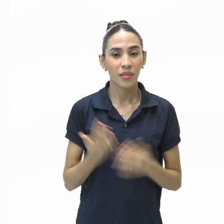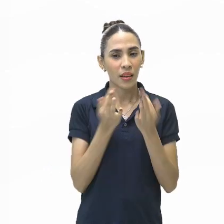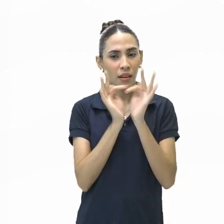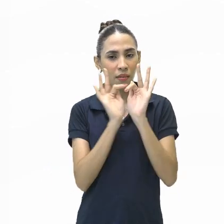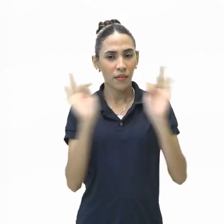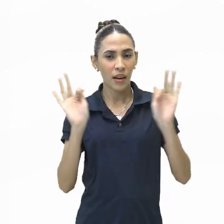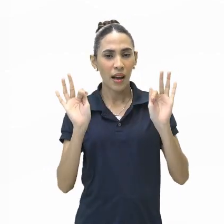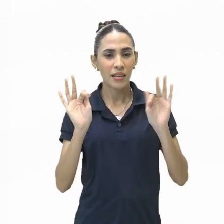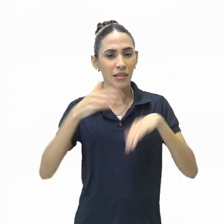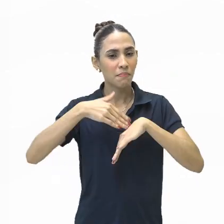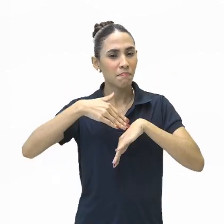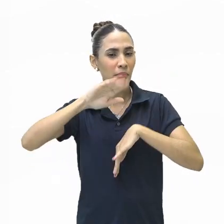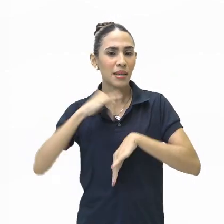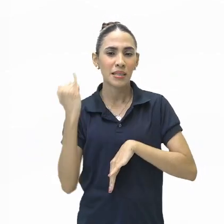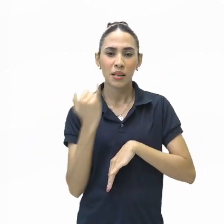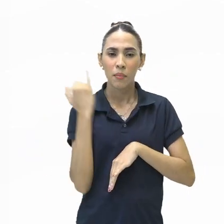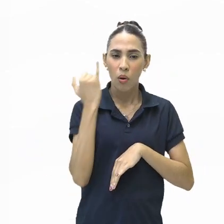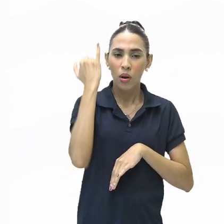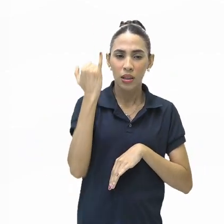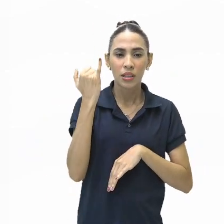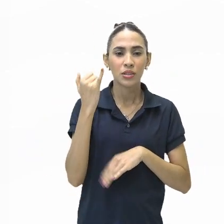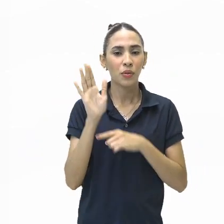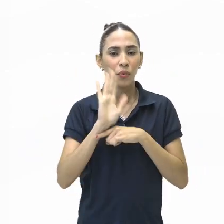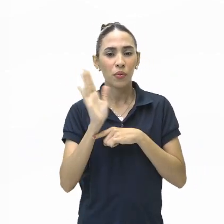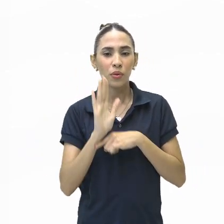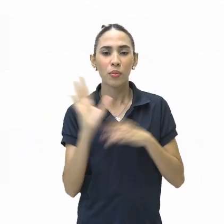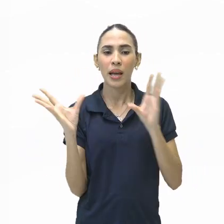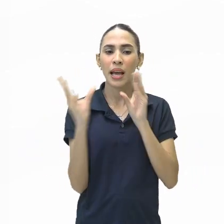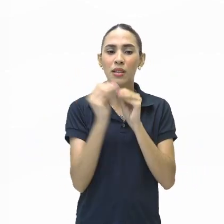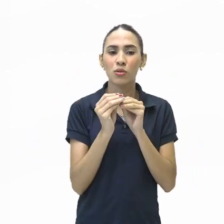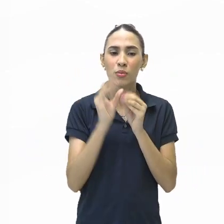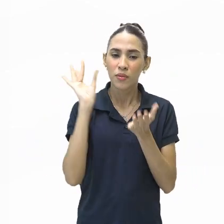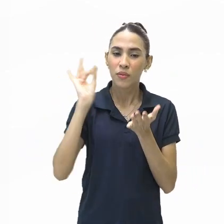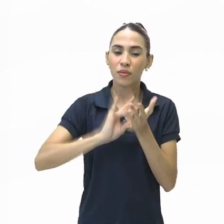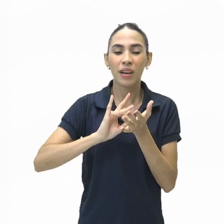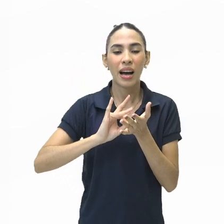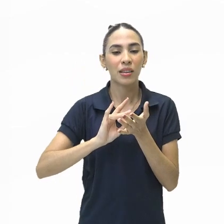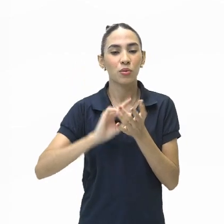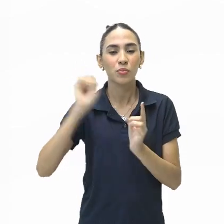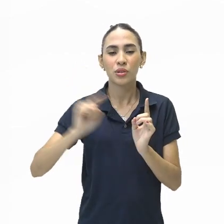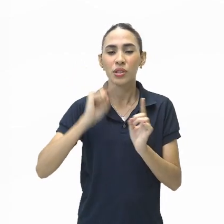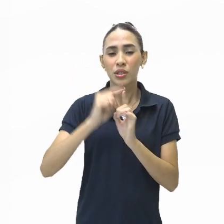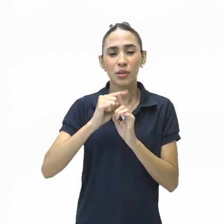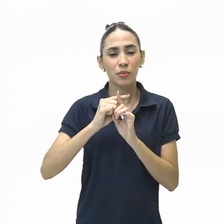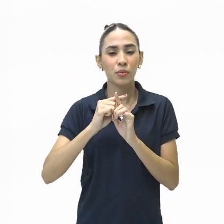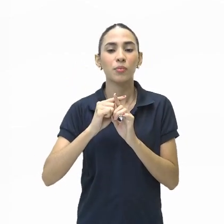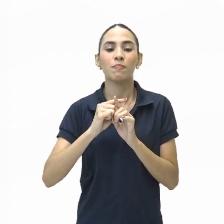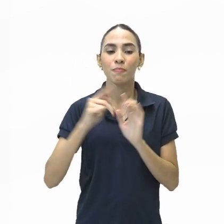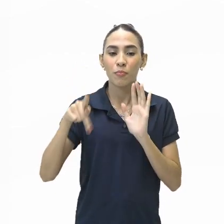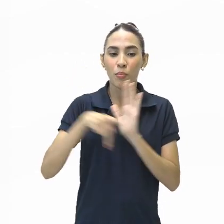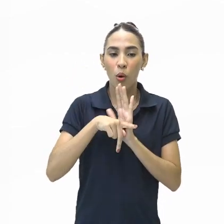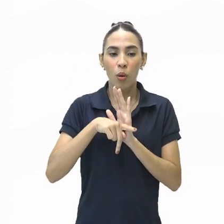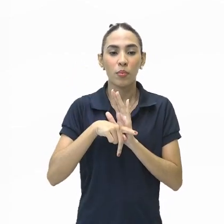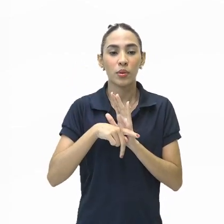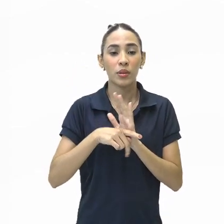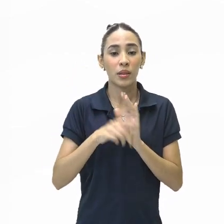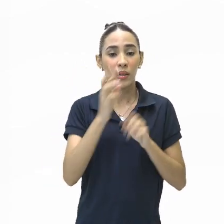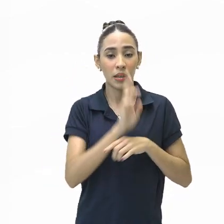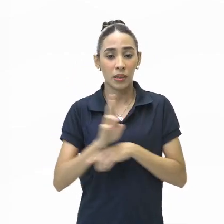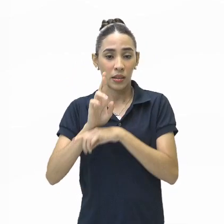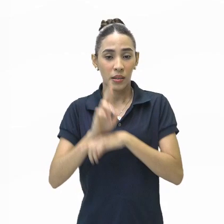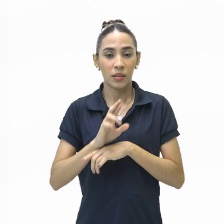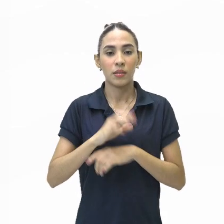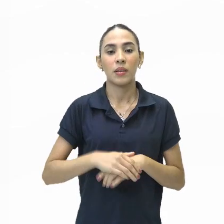dita em um dos momentos cruciais de Interestelar, resume com exatidão a premissa básica do épico espacial dirigido por Christopher